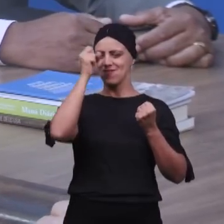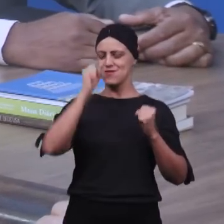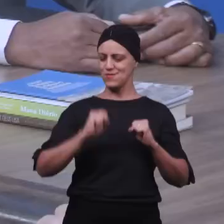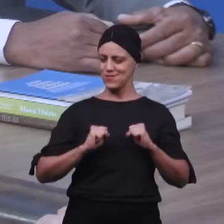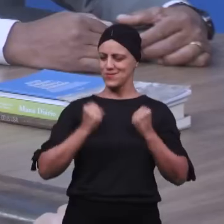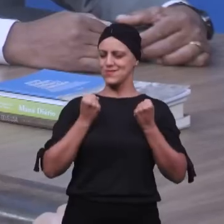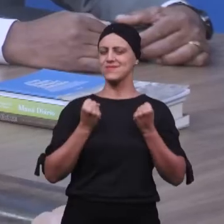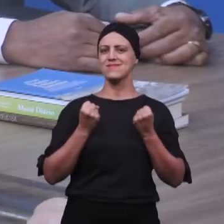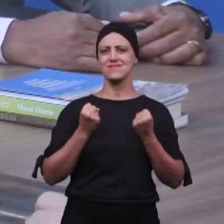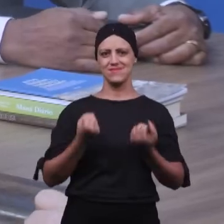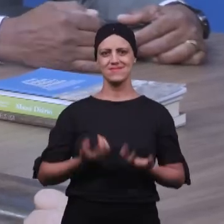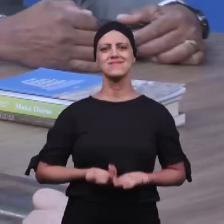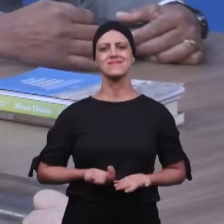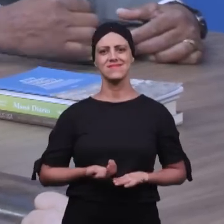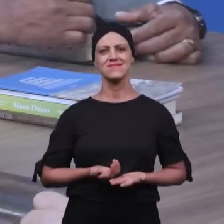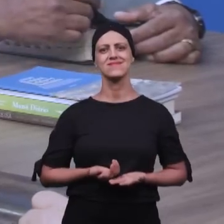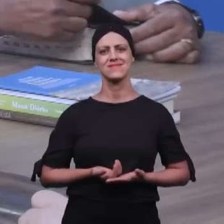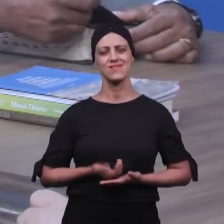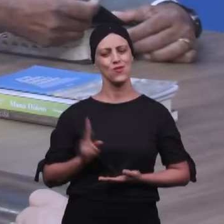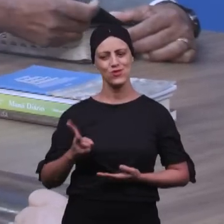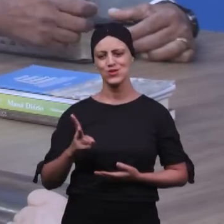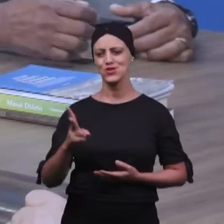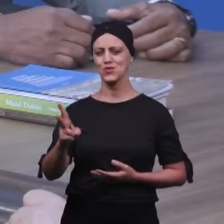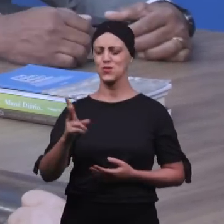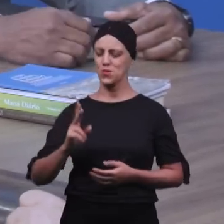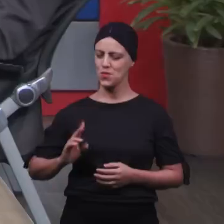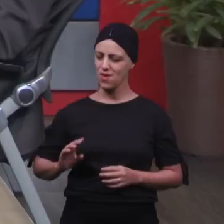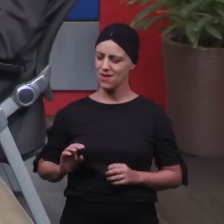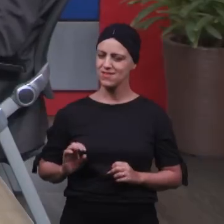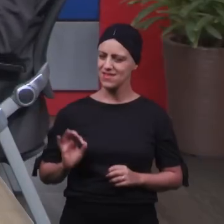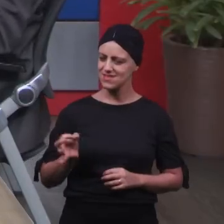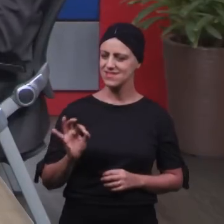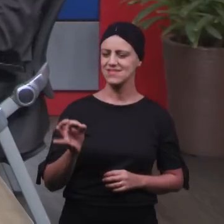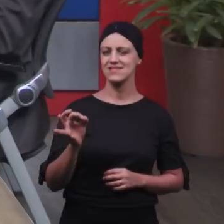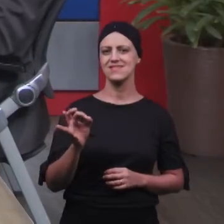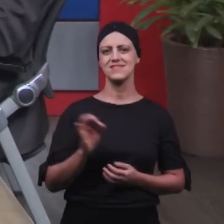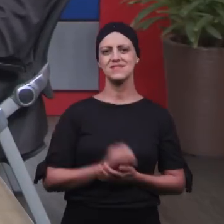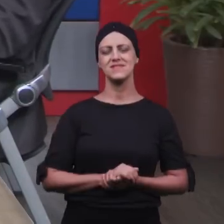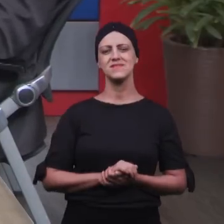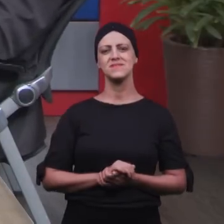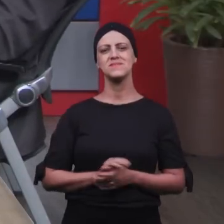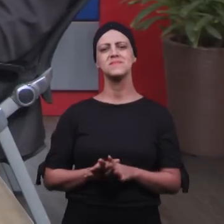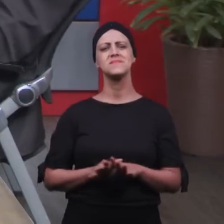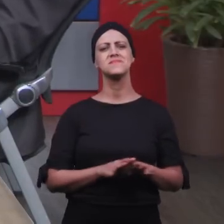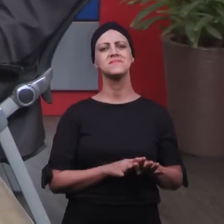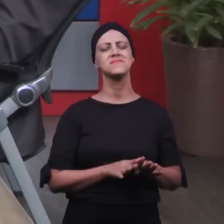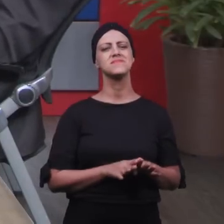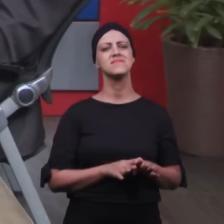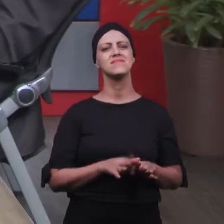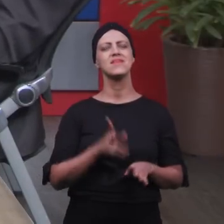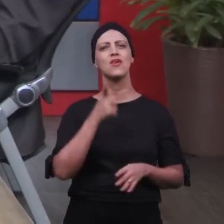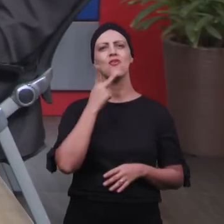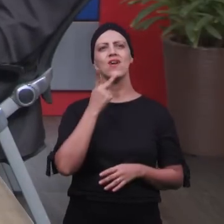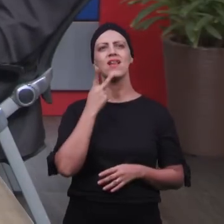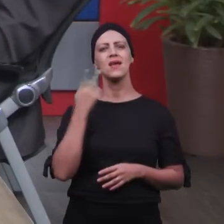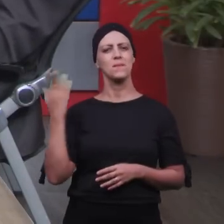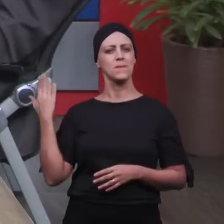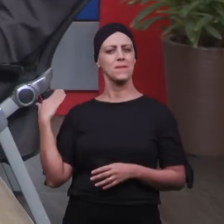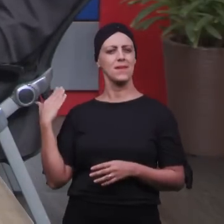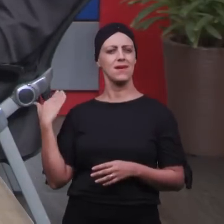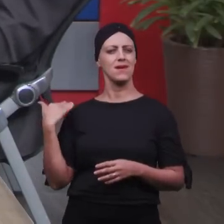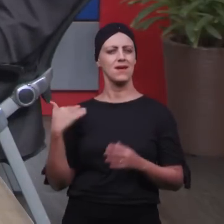esse é o caminho, né? Andar nele. Eu lembro a palavra que eu citei no primeiro